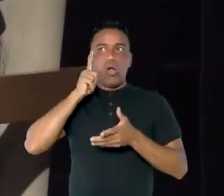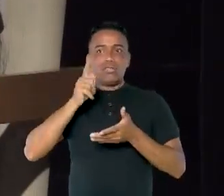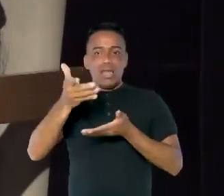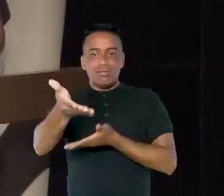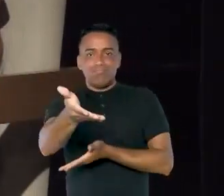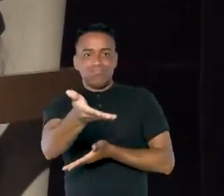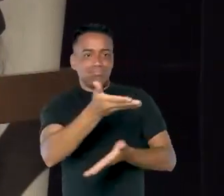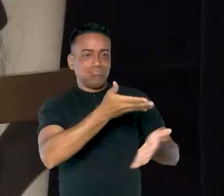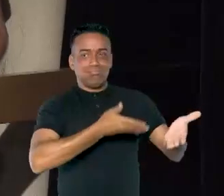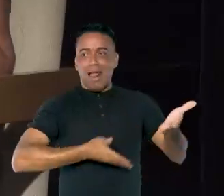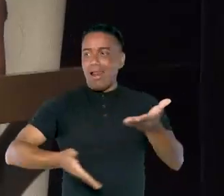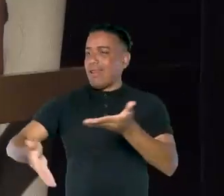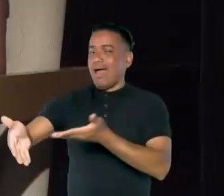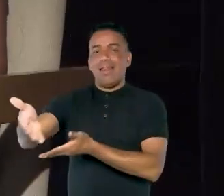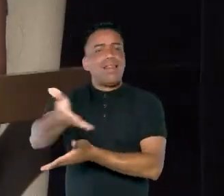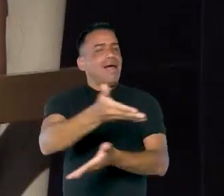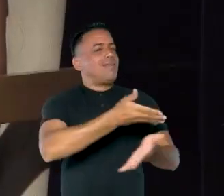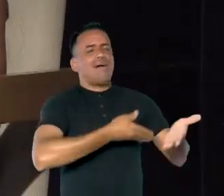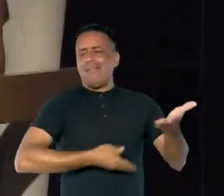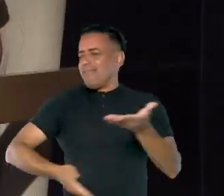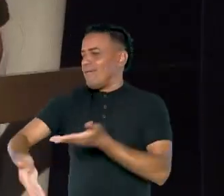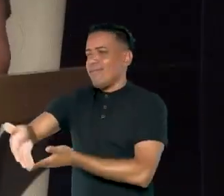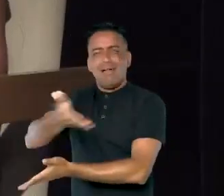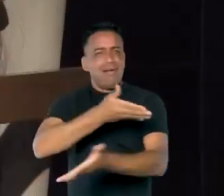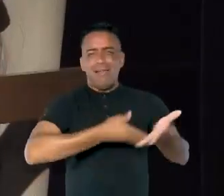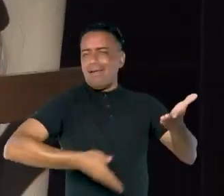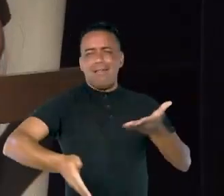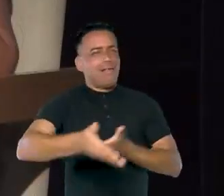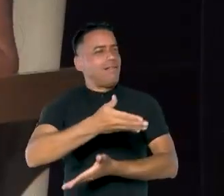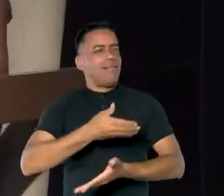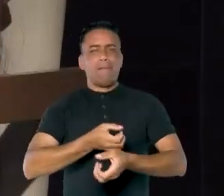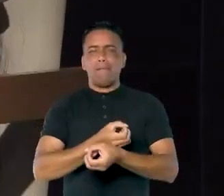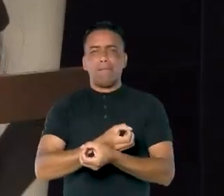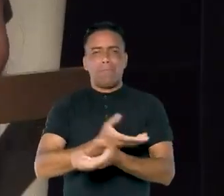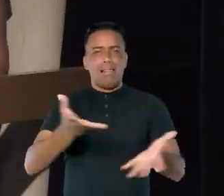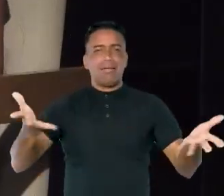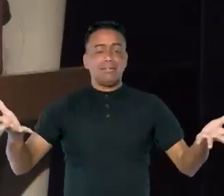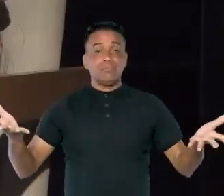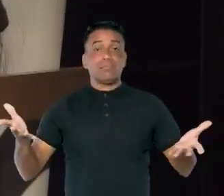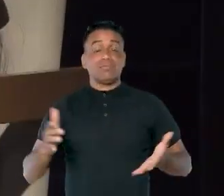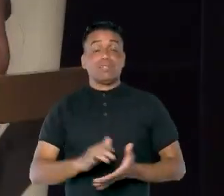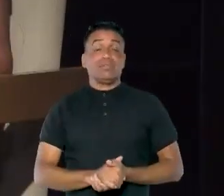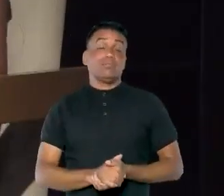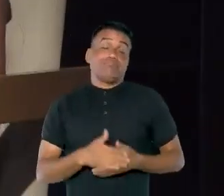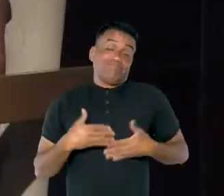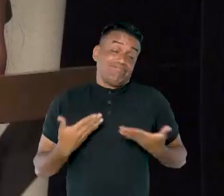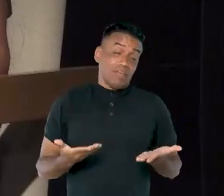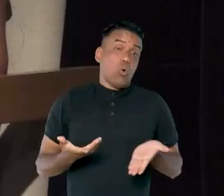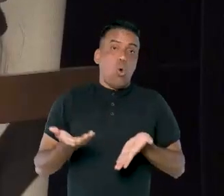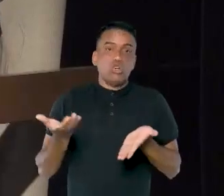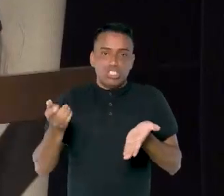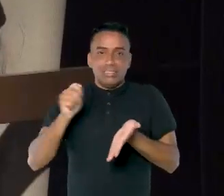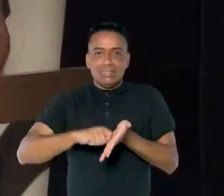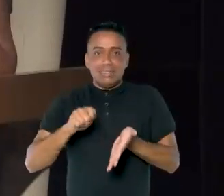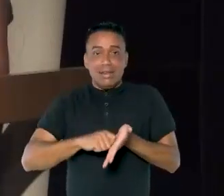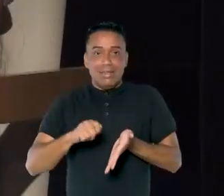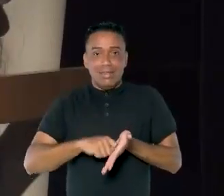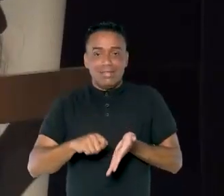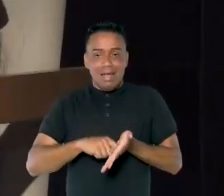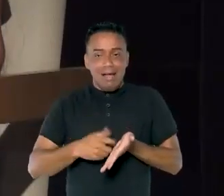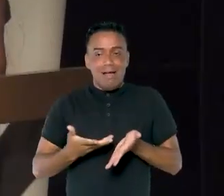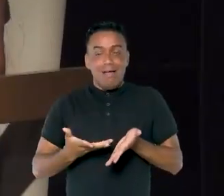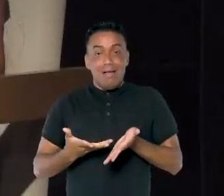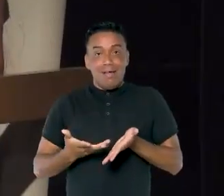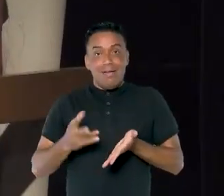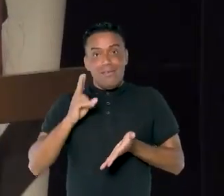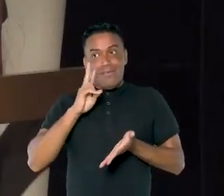para muitos e muitos e muitos, né? Então, a escrita hoje, né, muita gente hoje